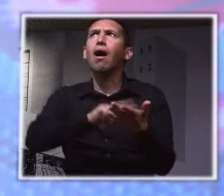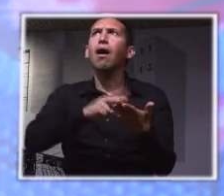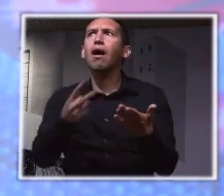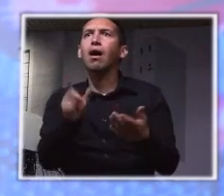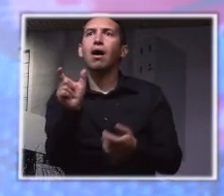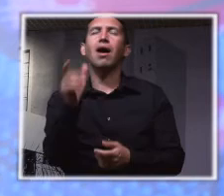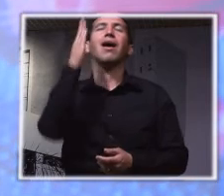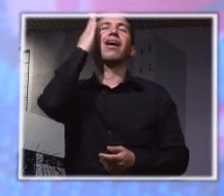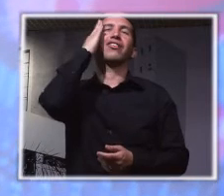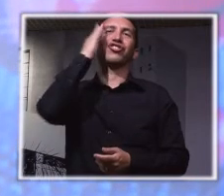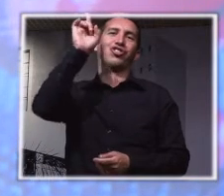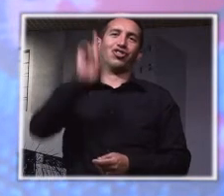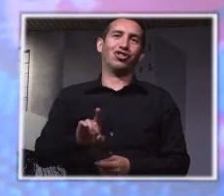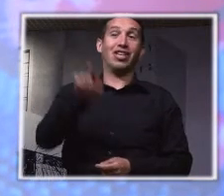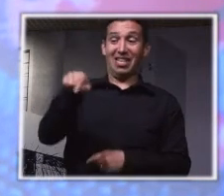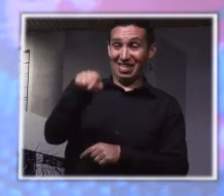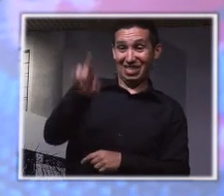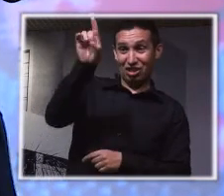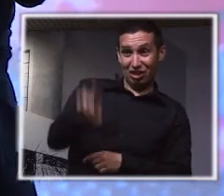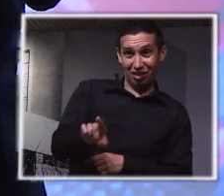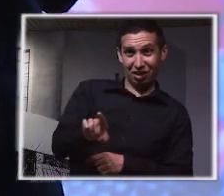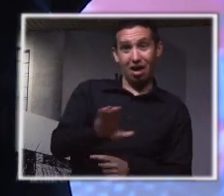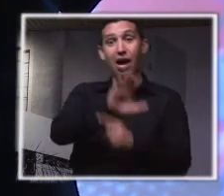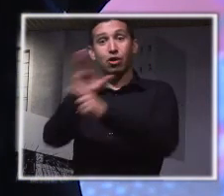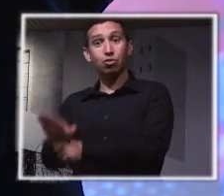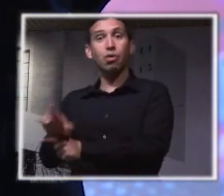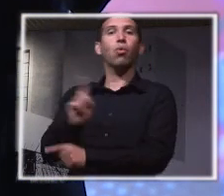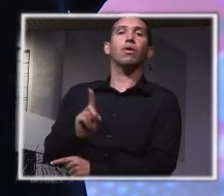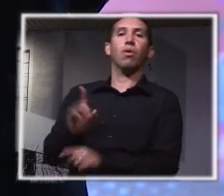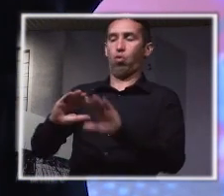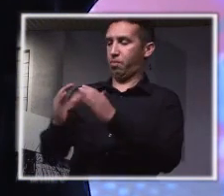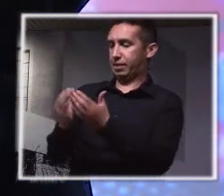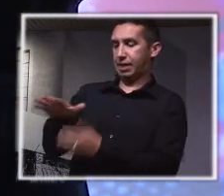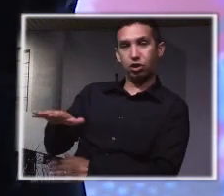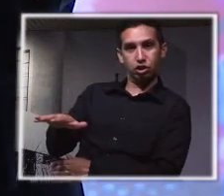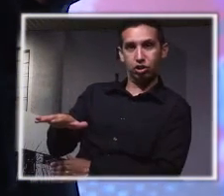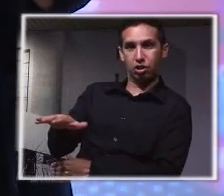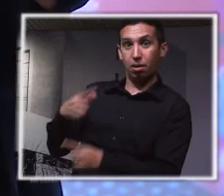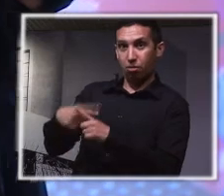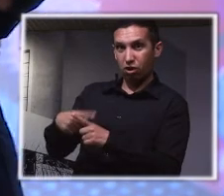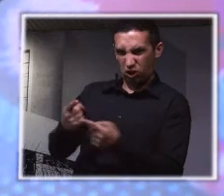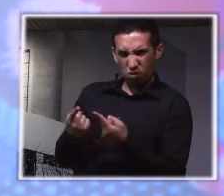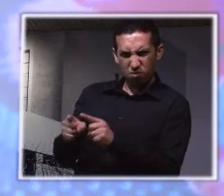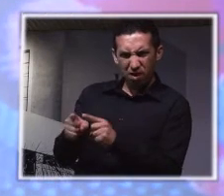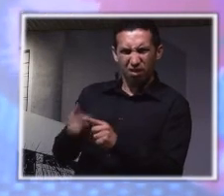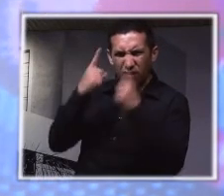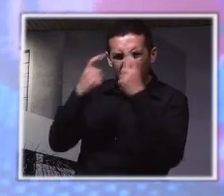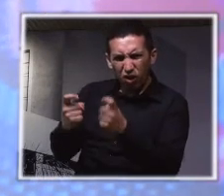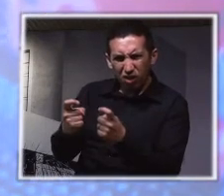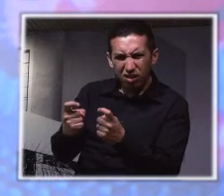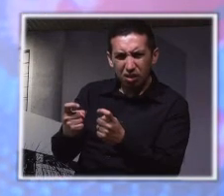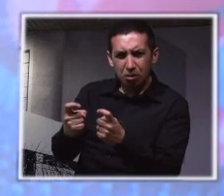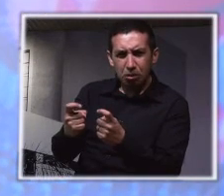aquele direito atende ou não à necessidade da comunidade. Sim, porque o combate à violência não se dá